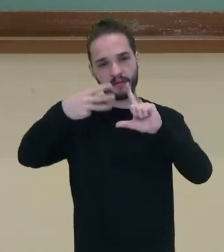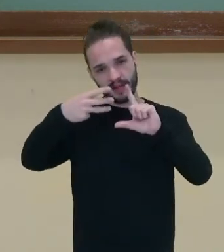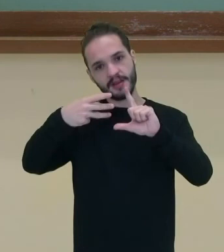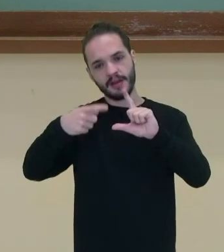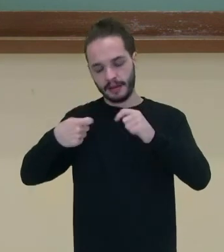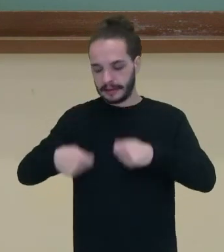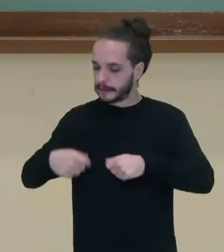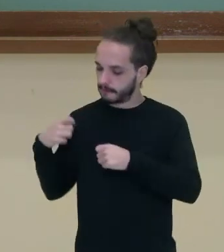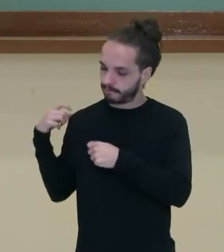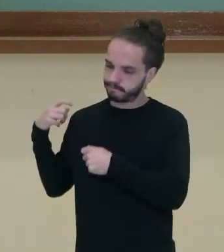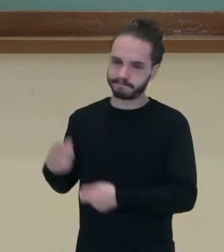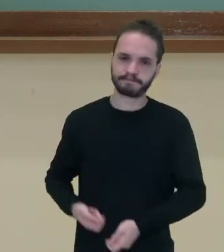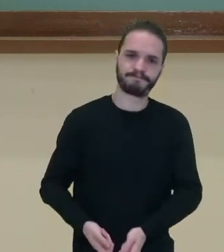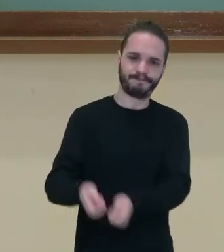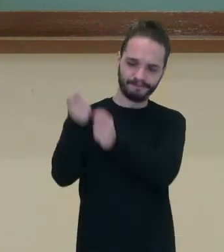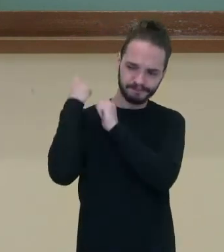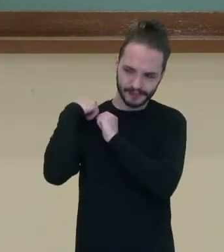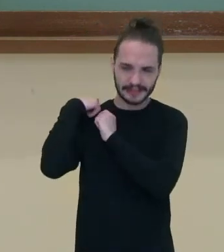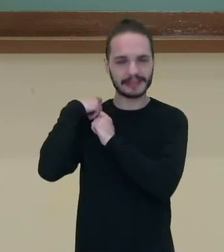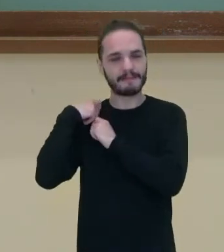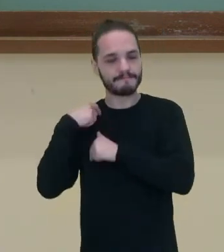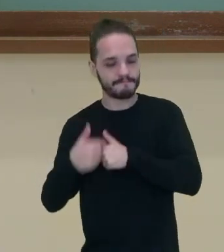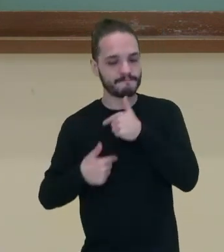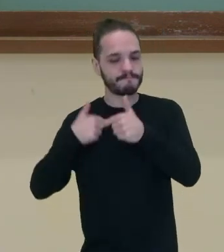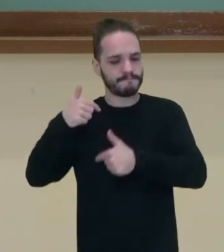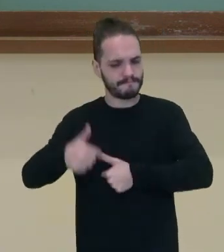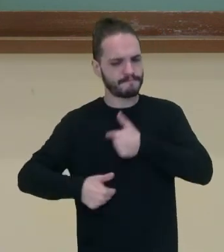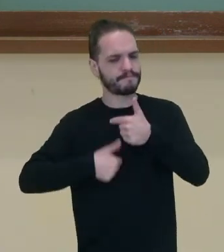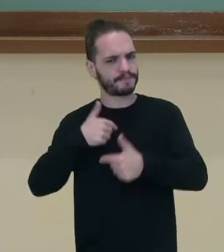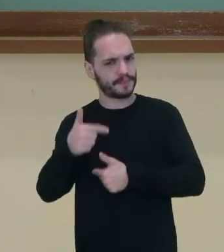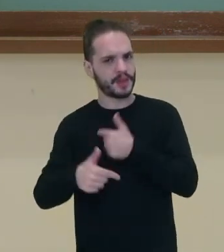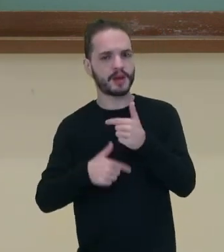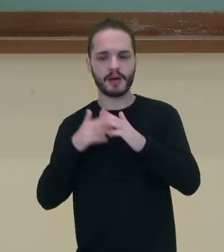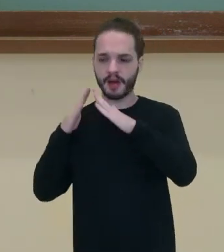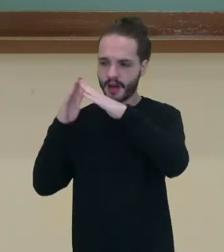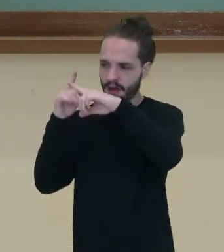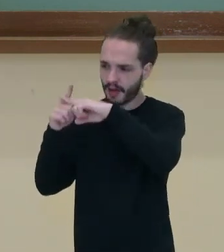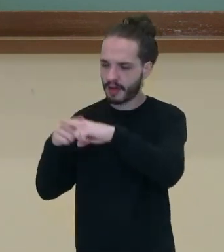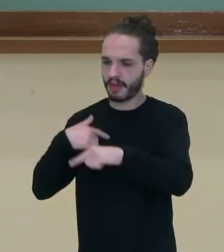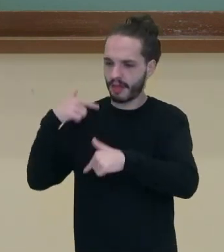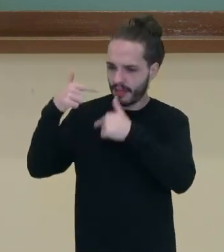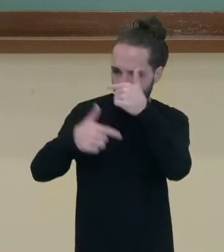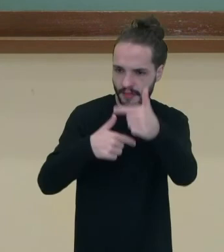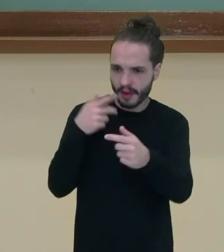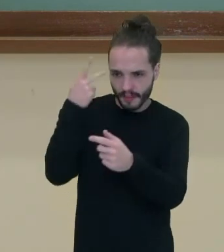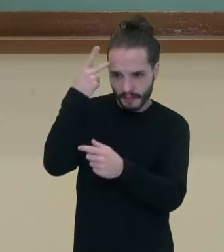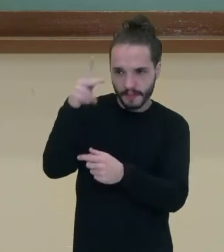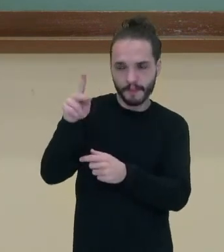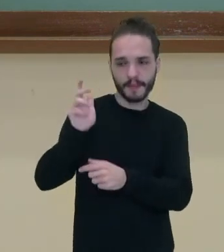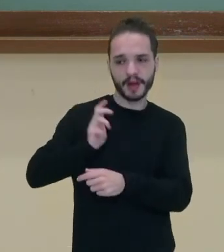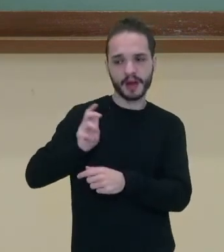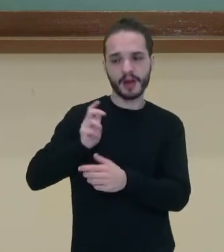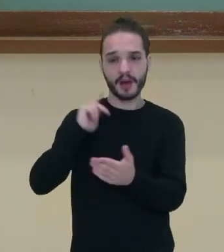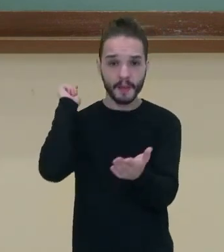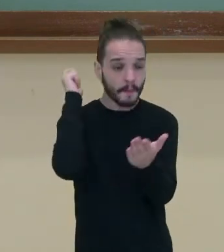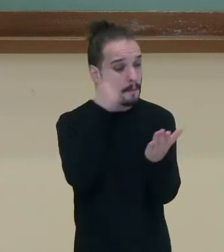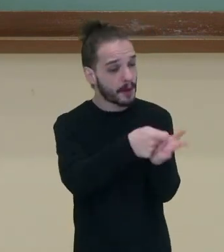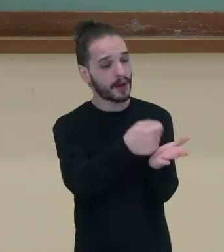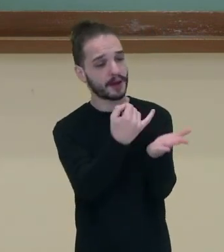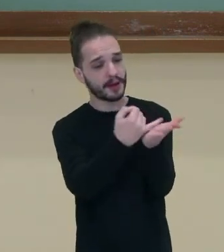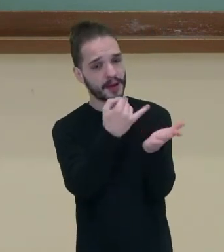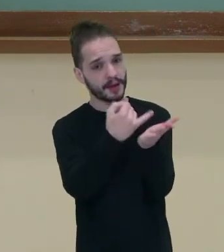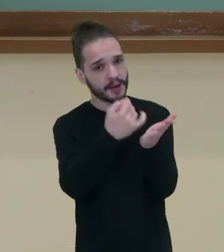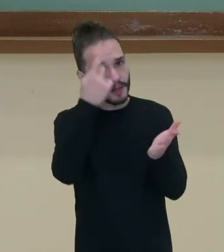que carregar nas costas, né? Tanto o clero, trabalhar pelo clero, trabalhar pela nobreza, como pagar impostos